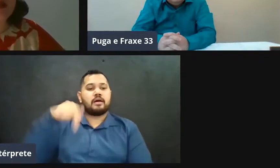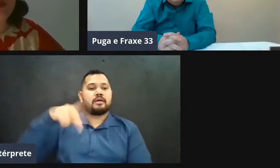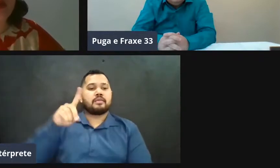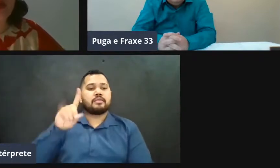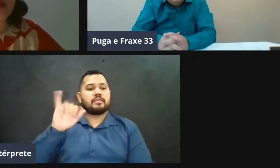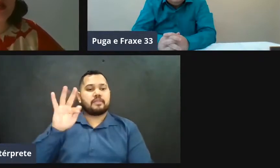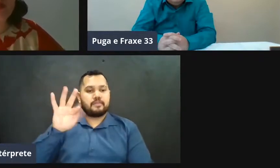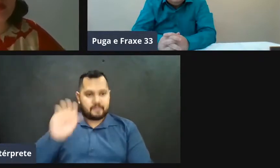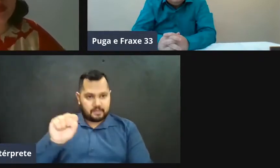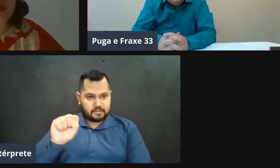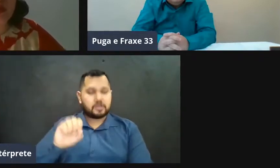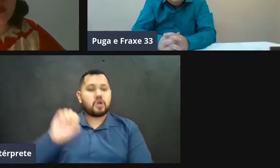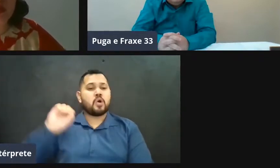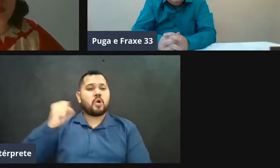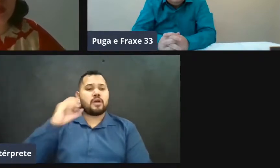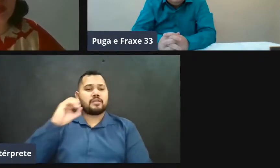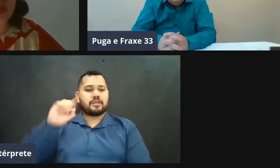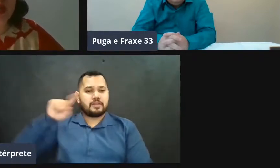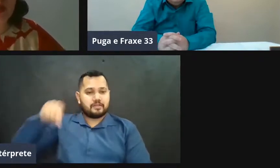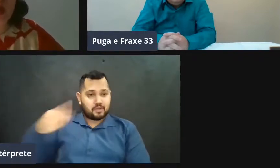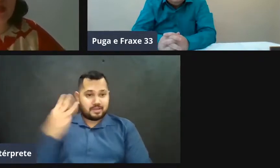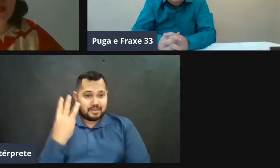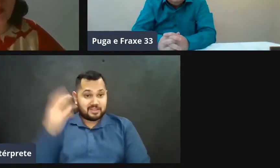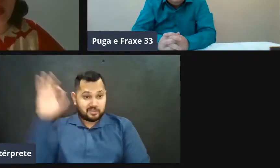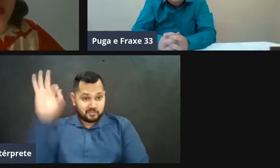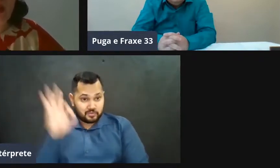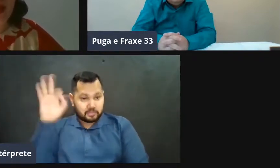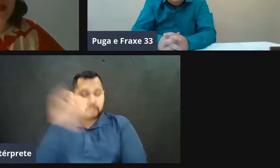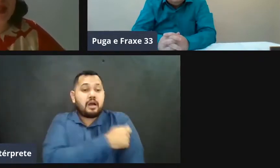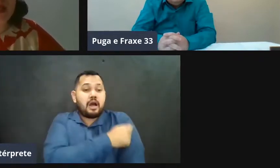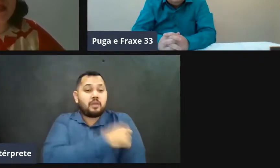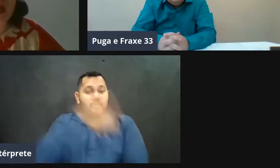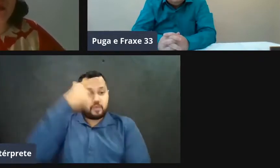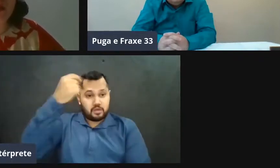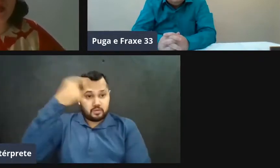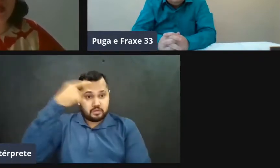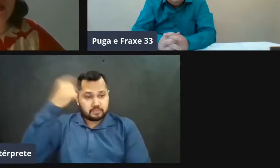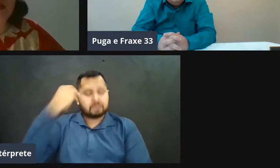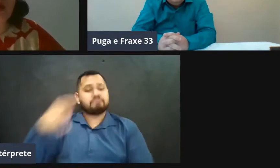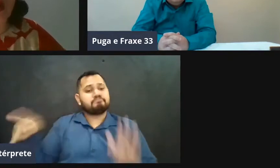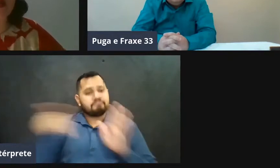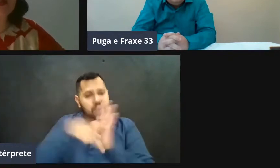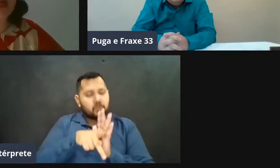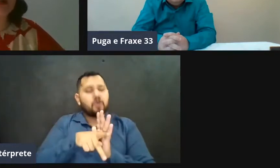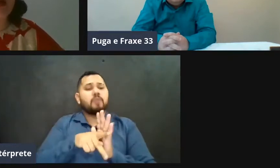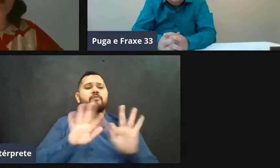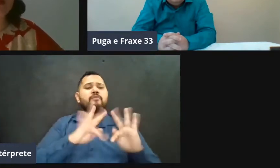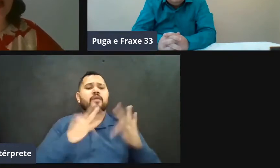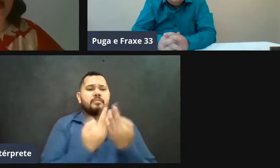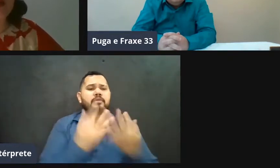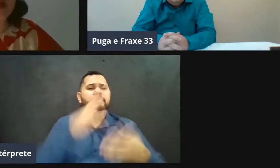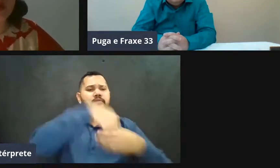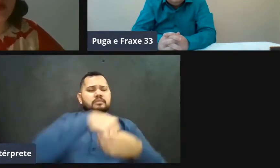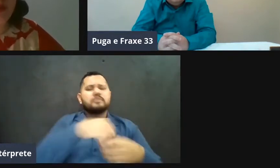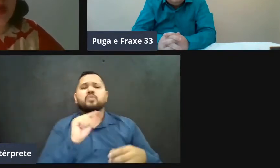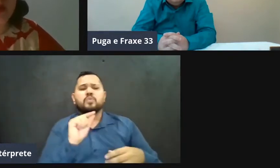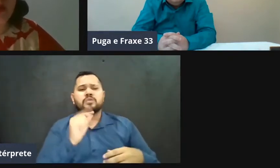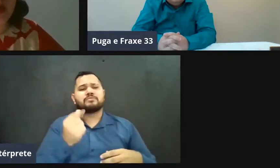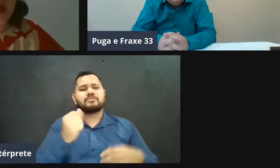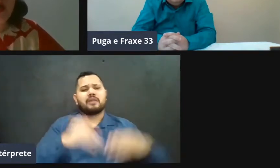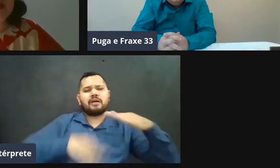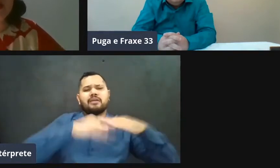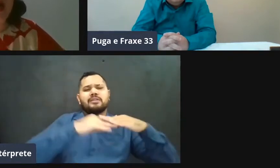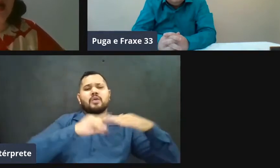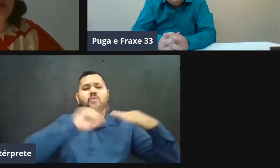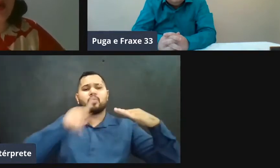que 80,3% dos estudantes de graduação pertencem a famílias com renda de até um salário mínimo e